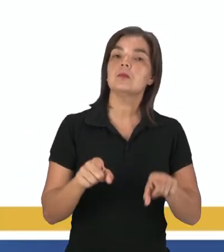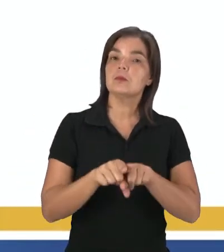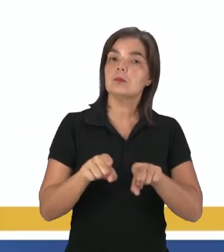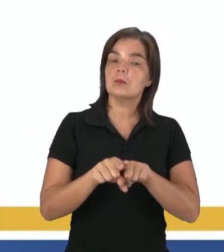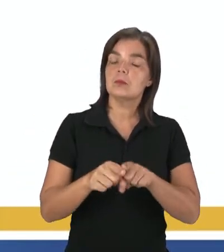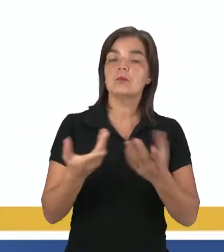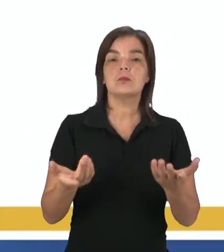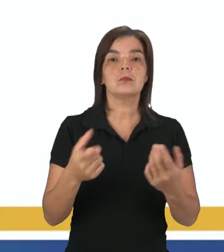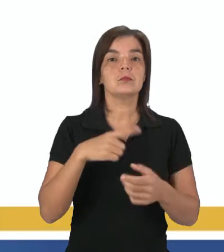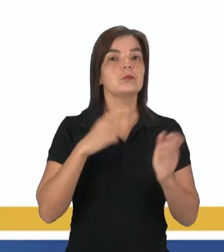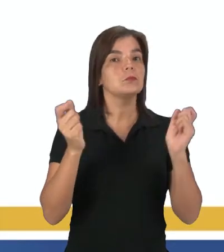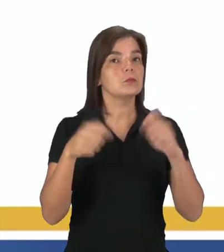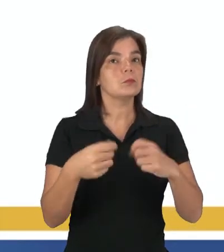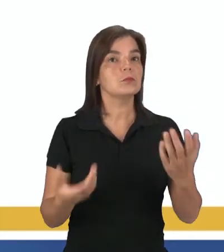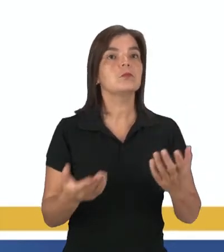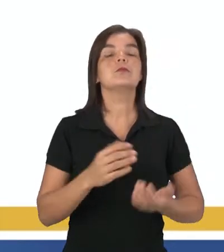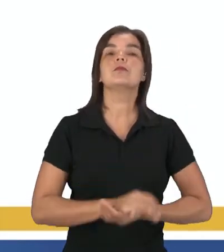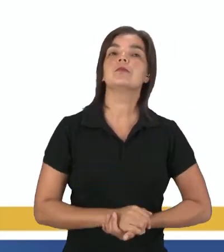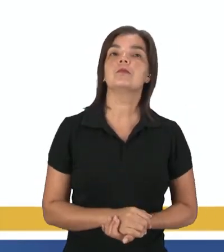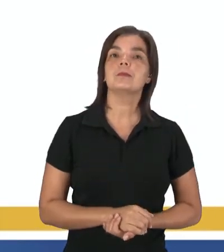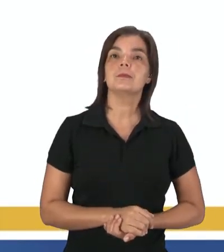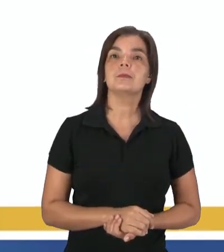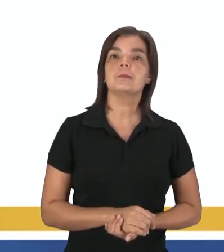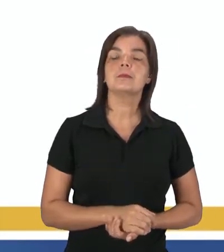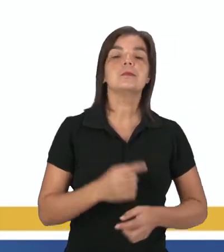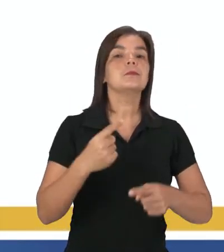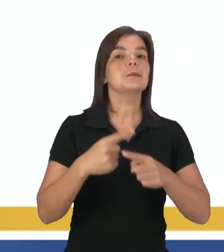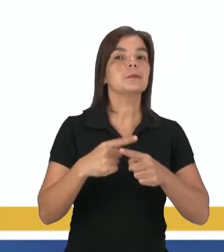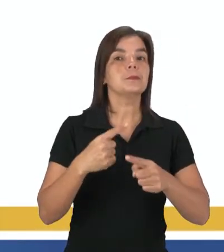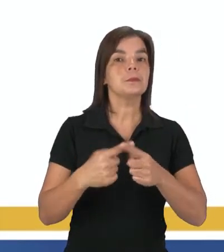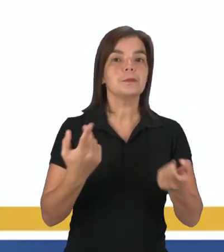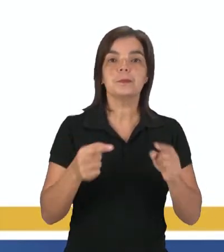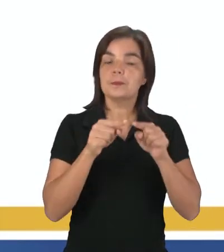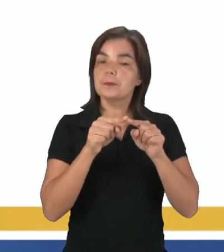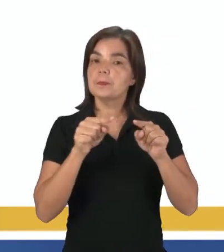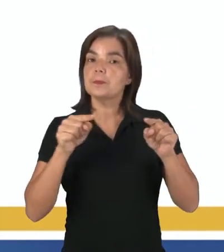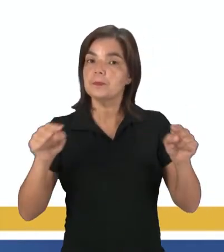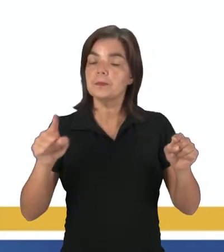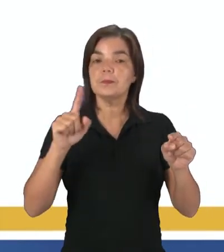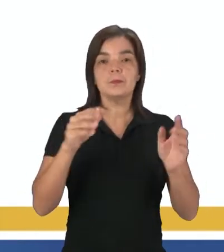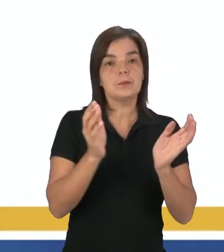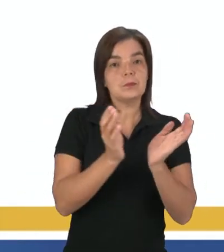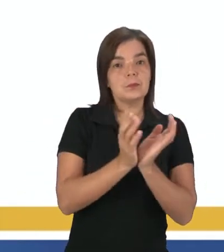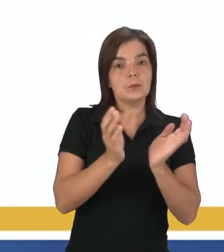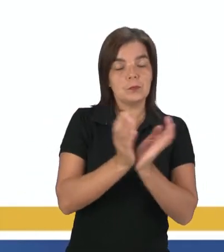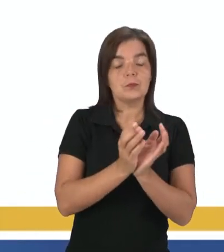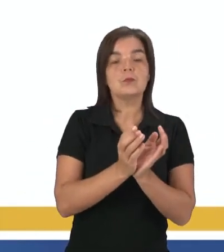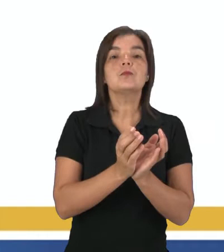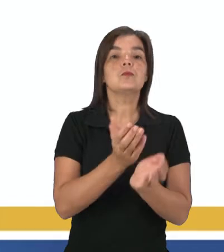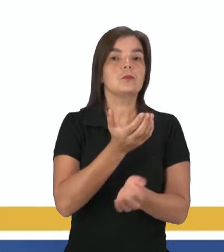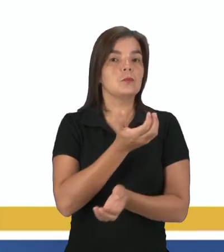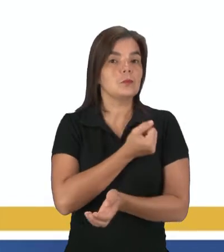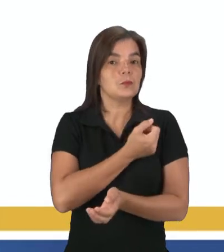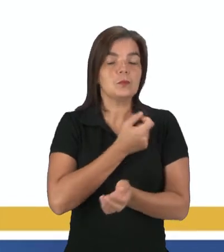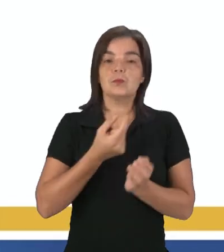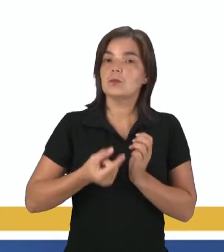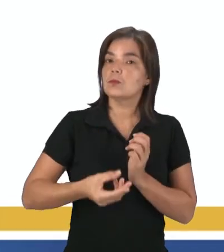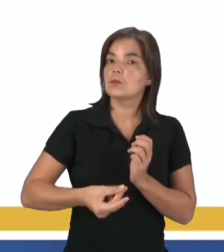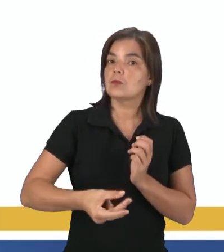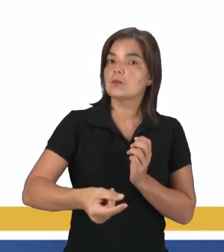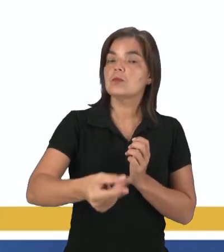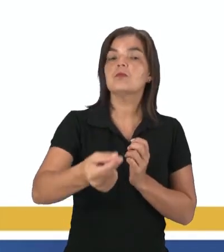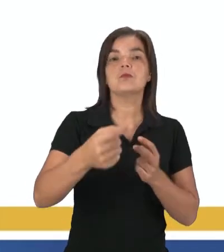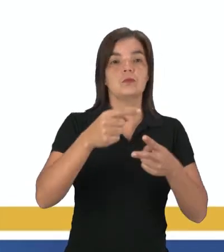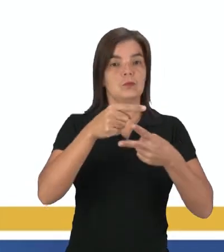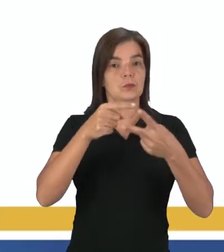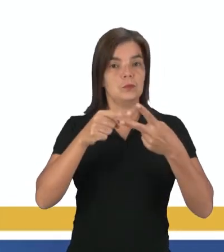né, manualmente fosse possível. Isso porque a nossa reta numérica é um conjunto de infinitos pontos, e